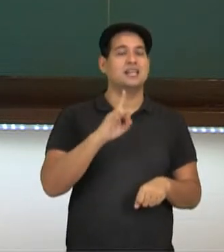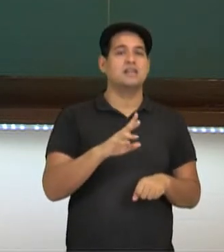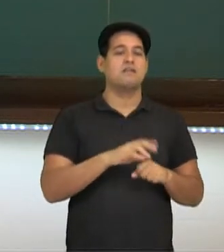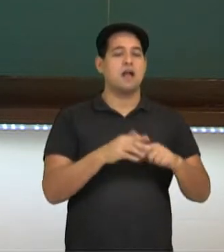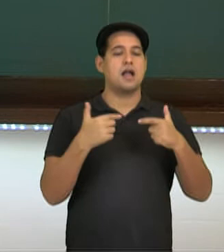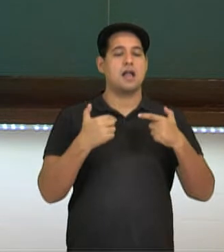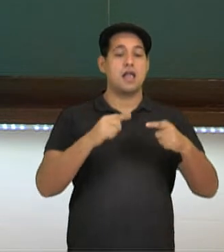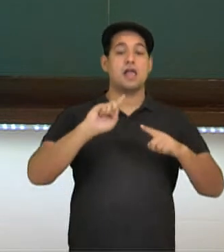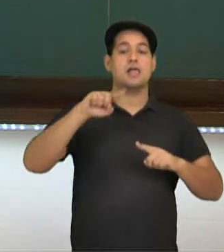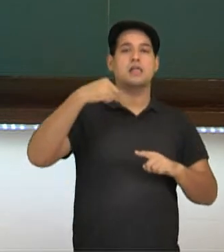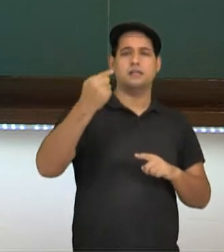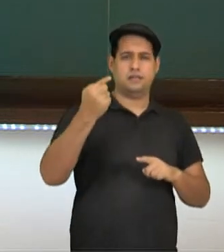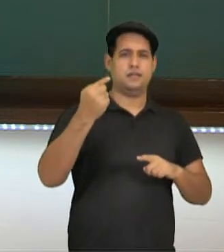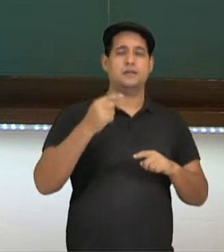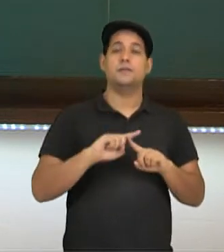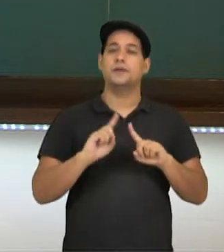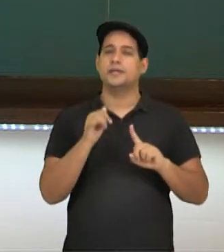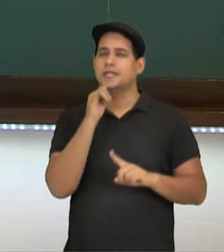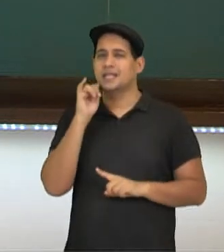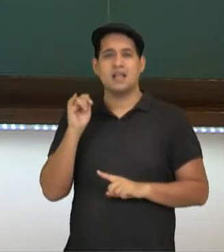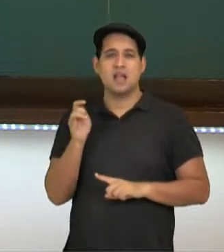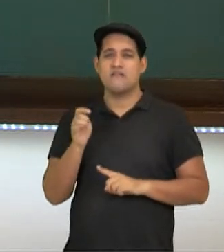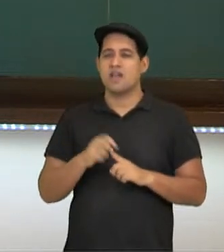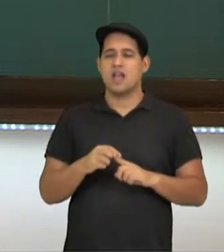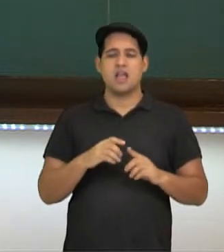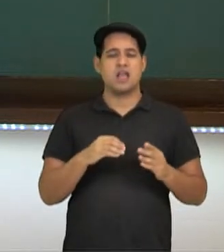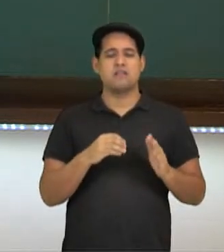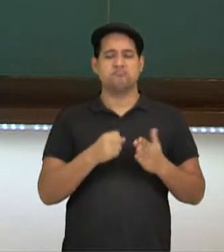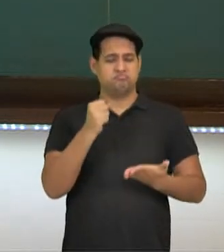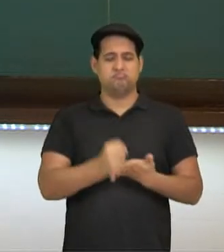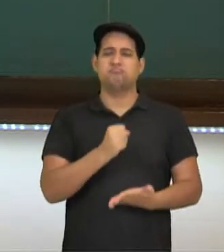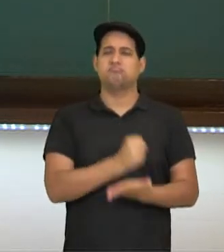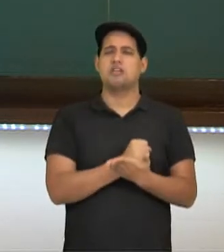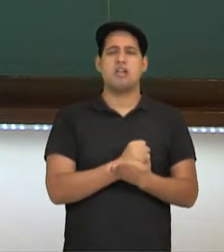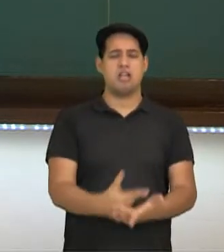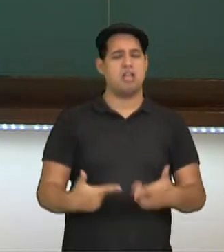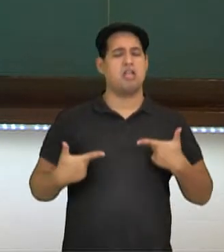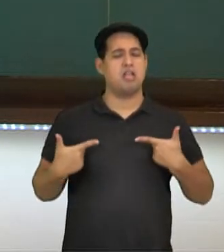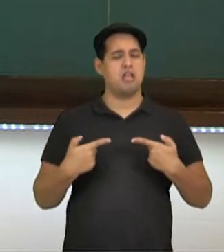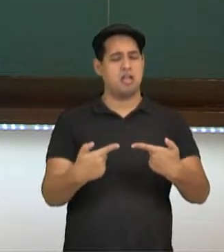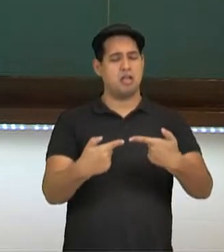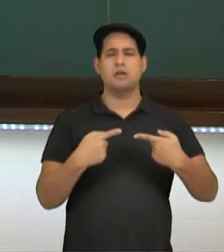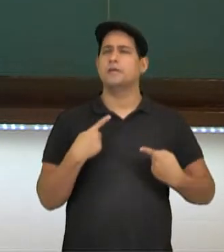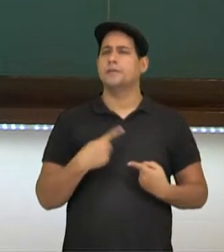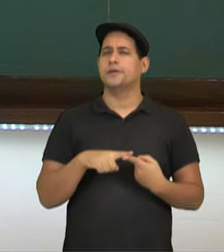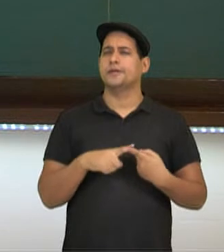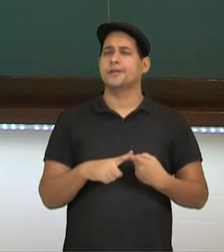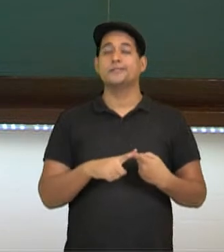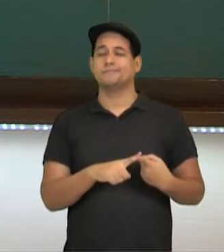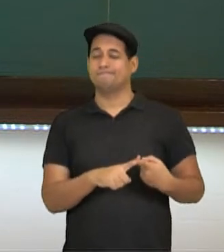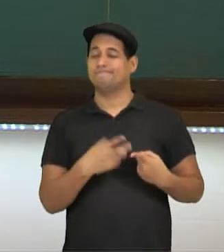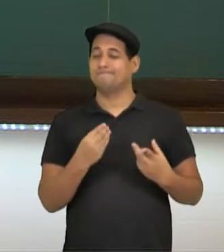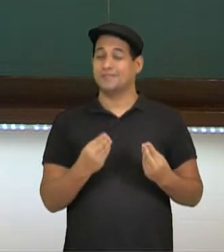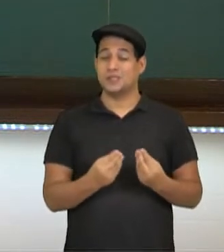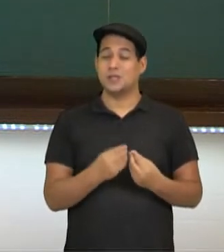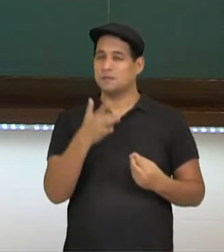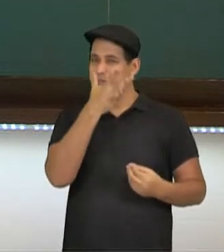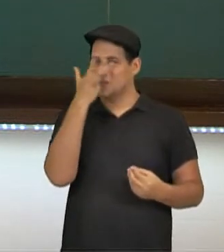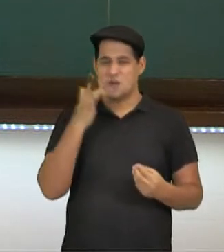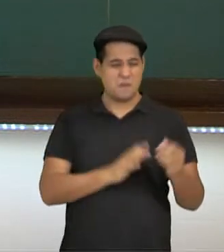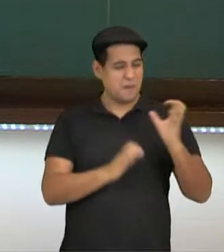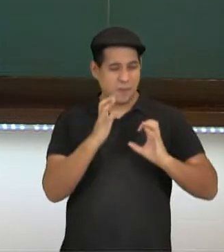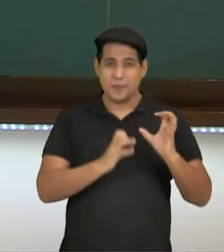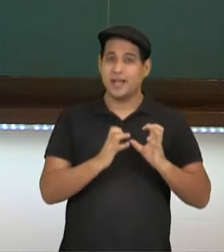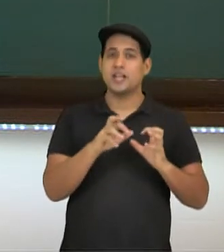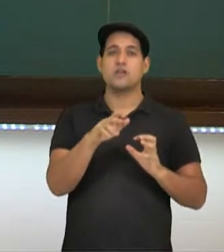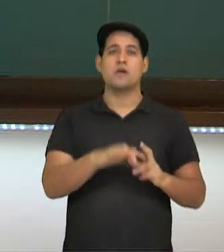aqui depois. E ninguém vai declarar guerra contra ela pela invasão da Polônia, porque era muito inimigo para enfrentar também. Assim como